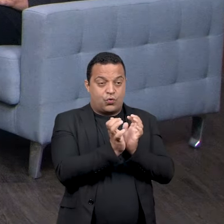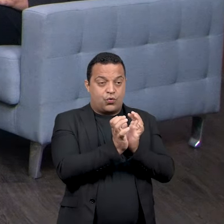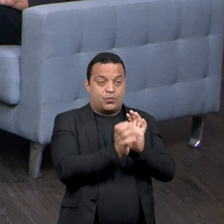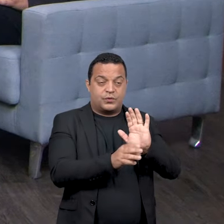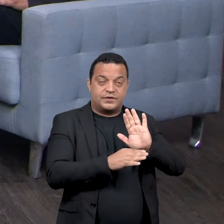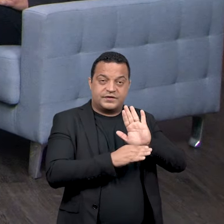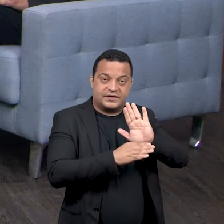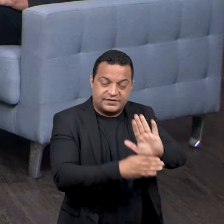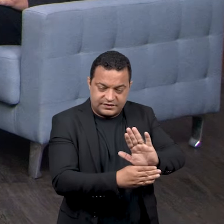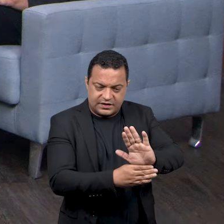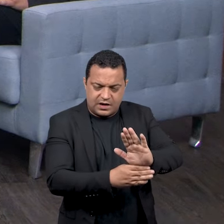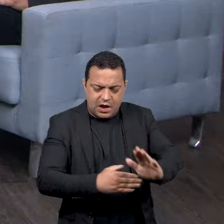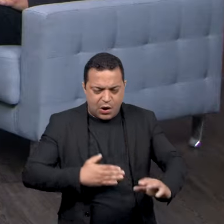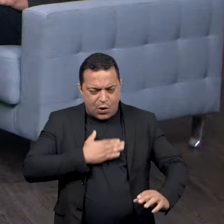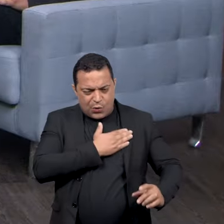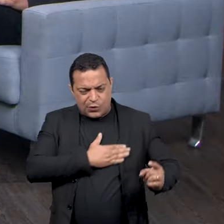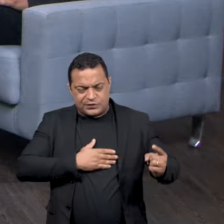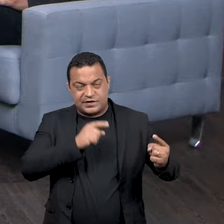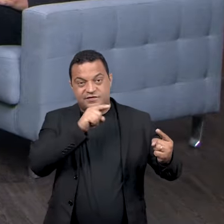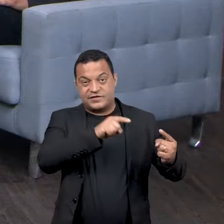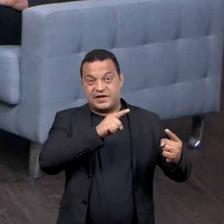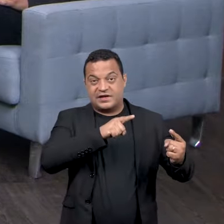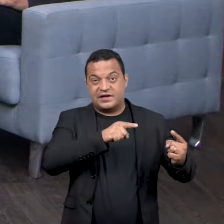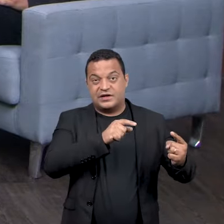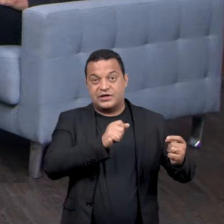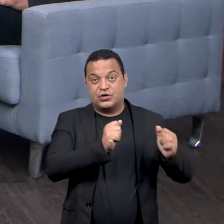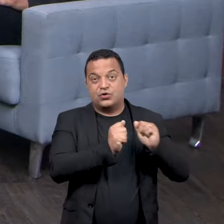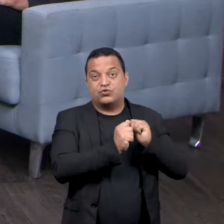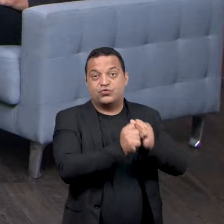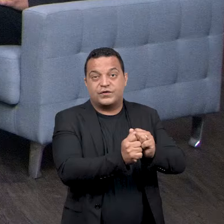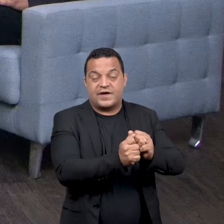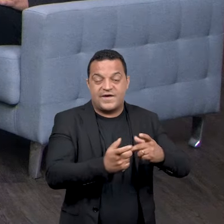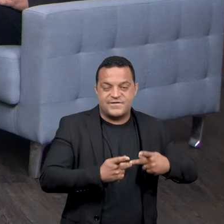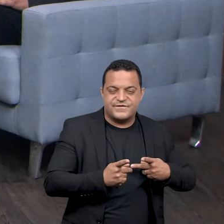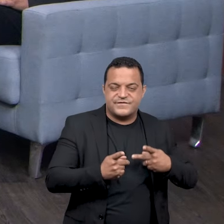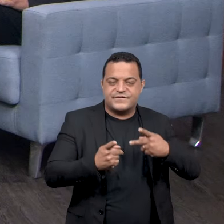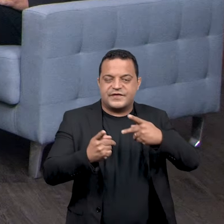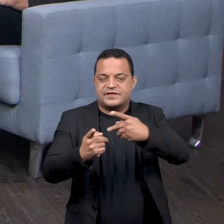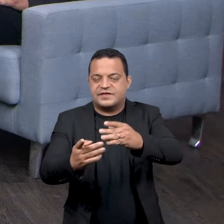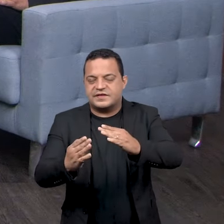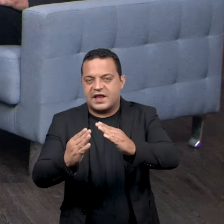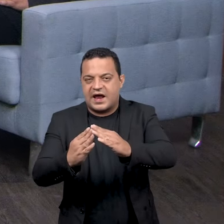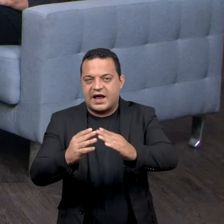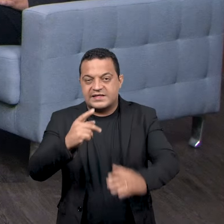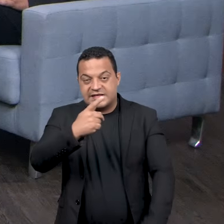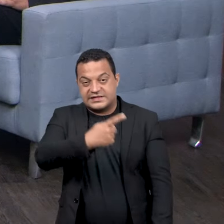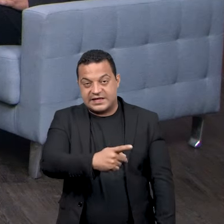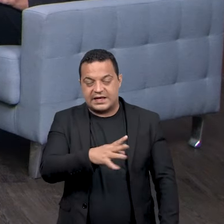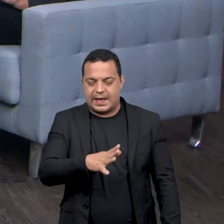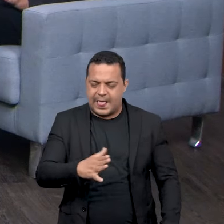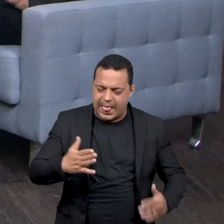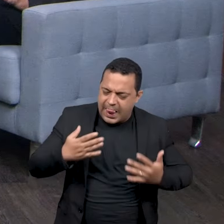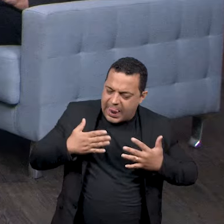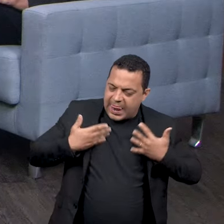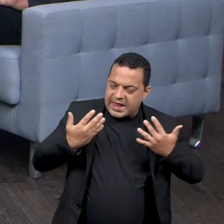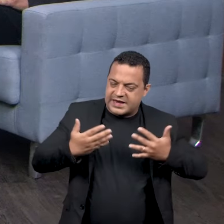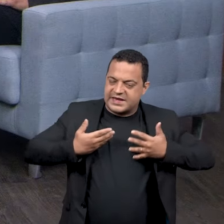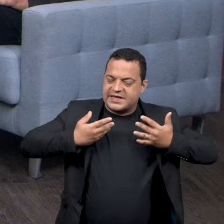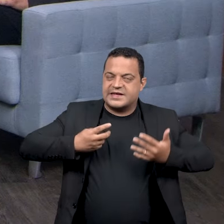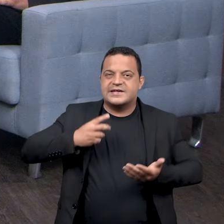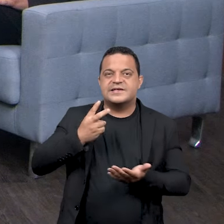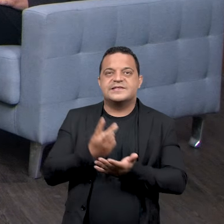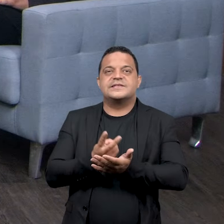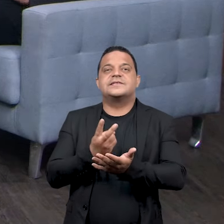assistência, e uma coisa que eu gostava muito de fazer, e ela sempre fala sobre isso, eram as visitas na casa dela. Era uma alegria chegar na casa